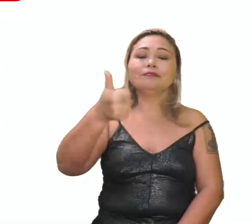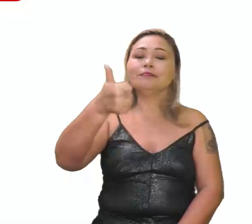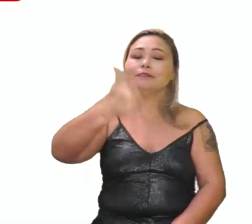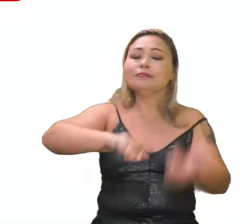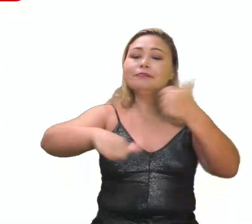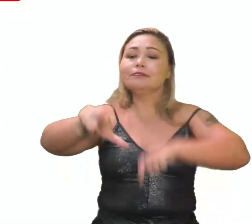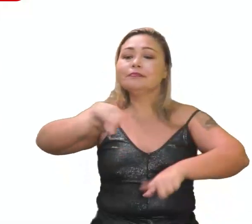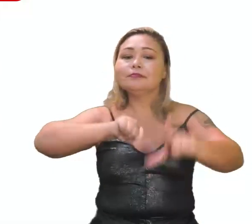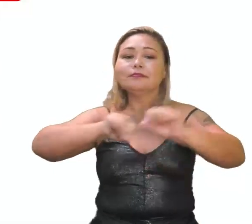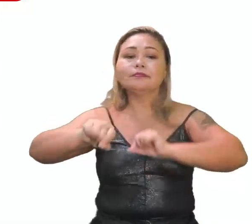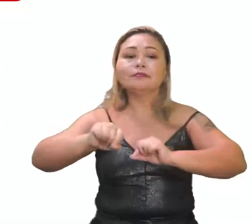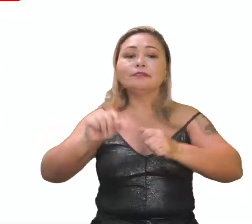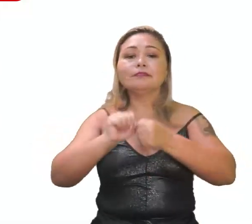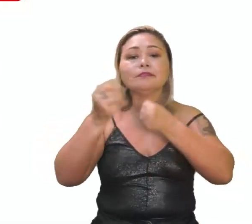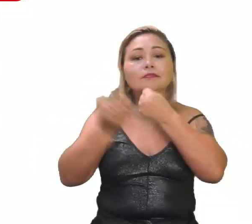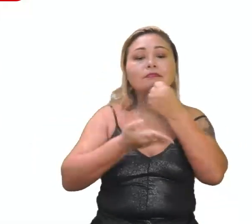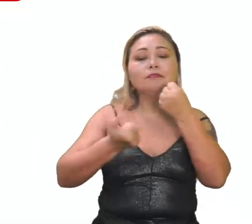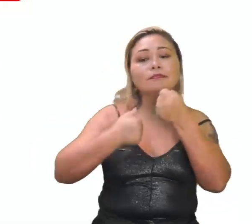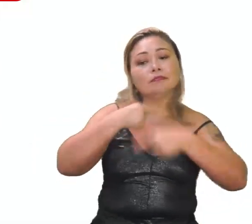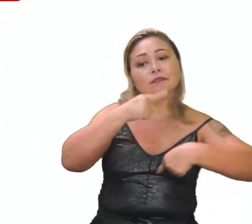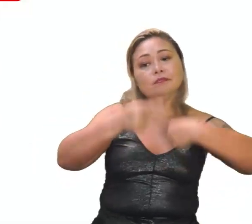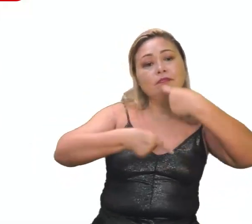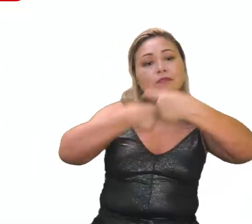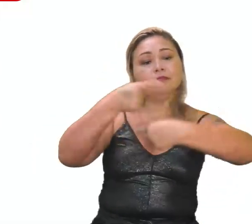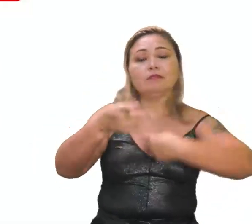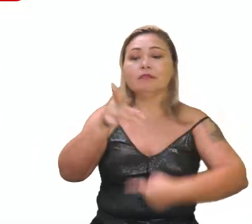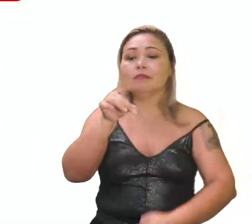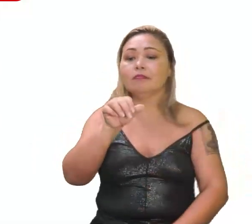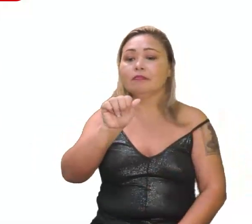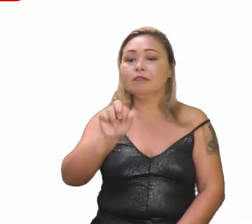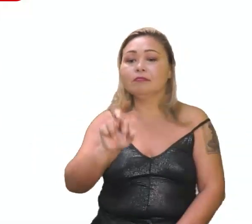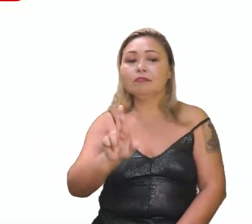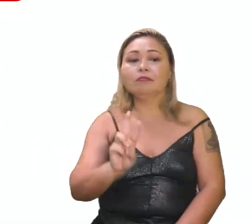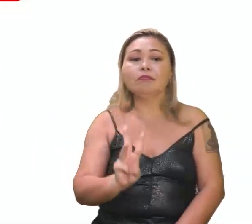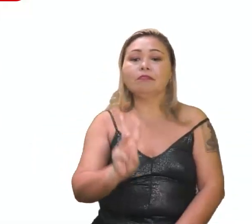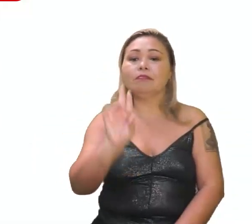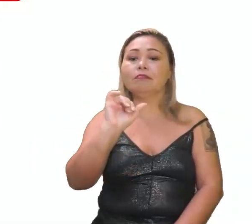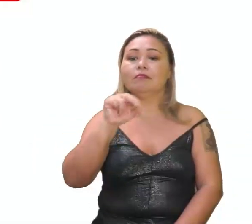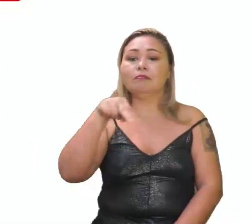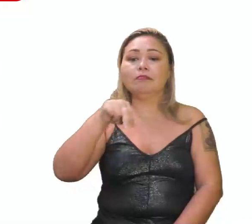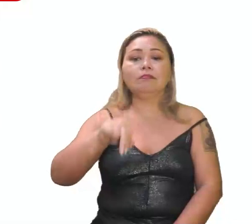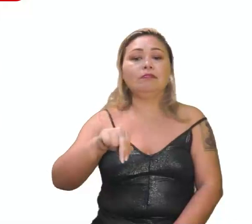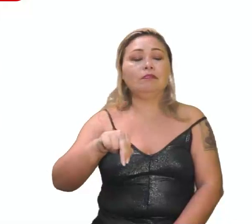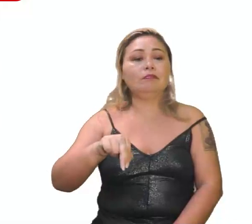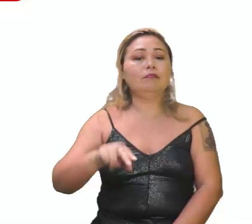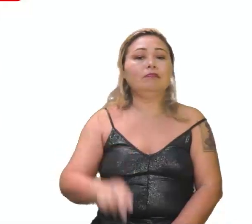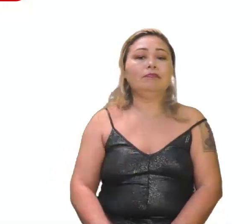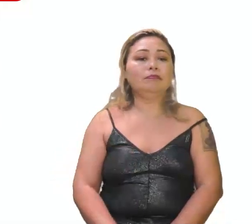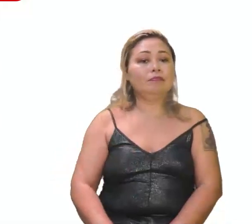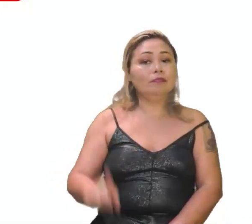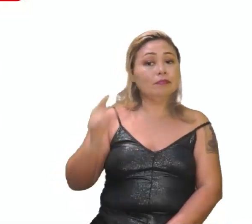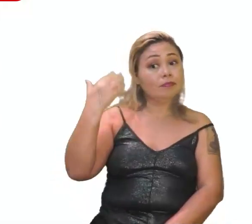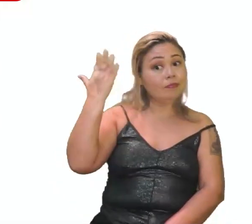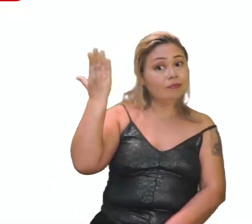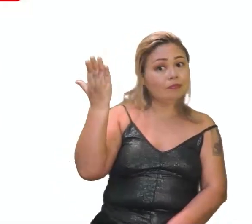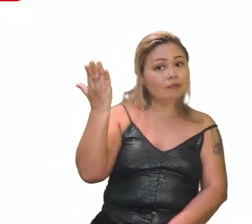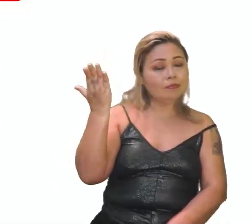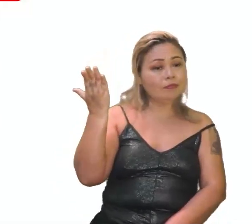Seleção natural, que é a base da teoria evolucionista de Charles